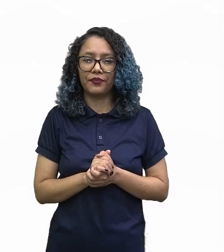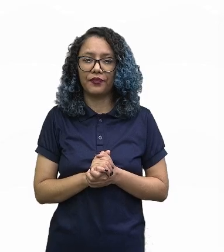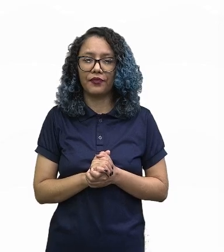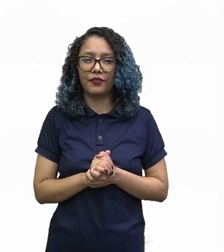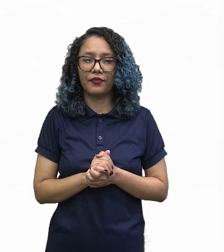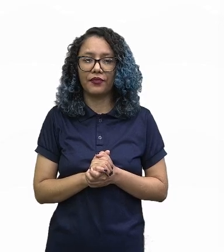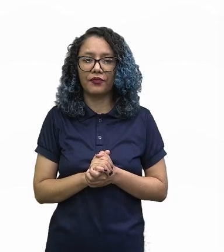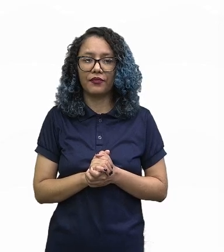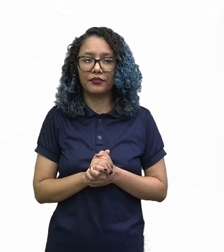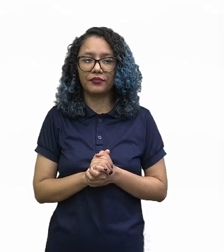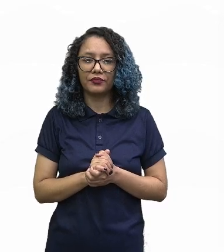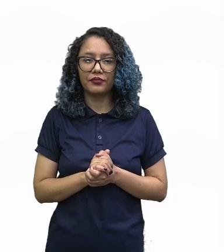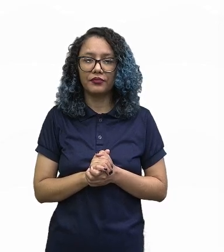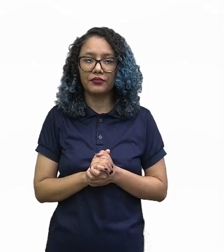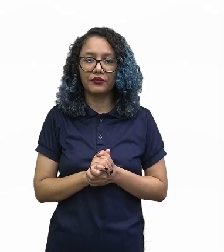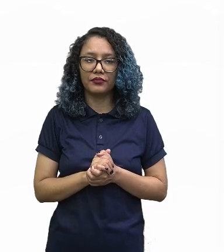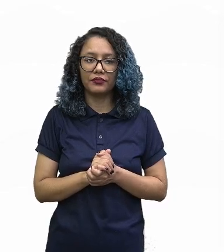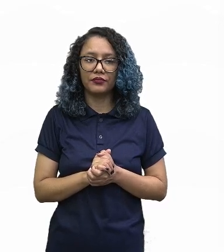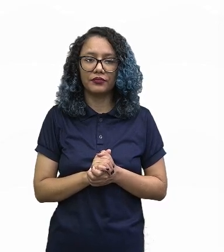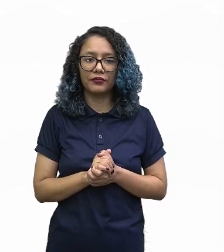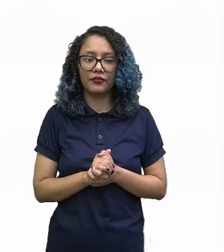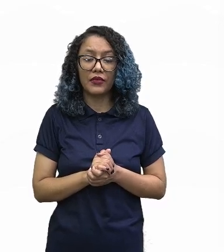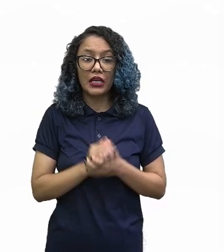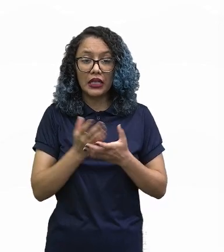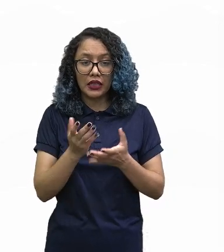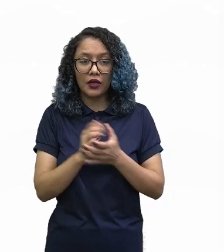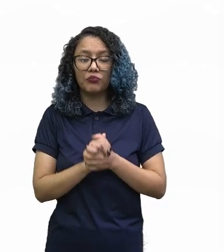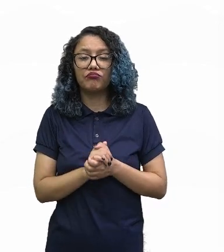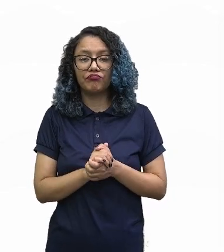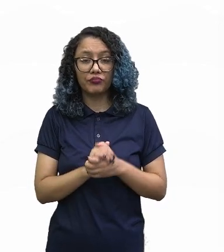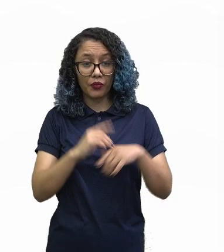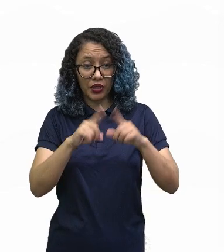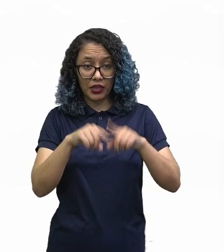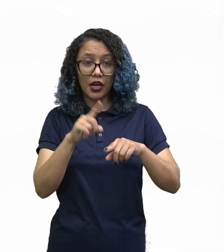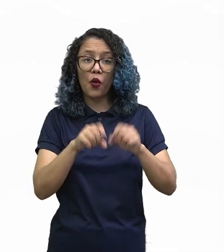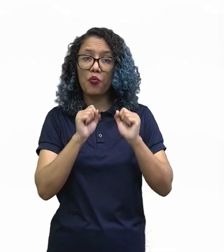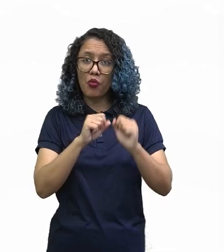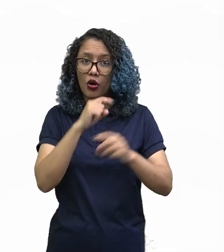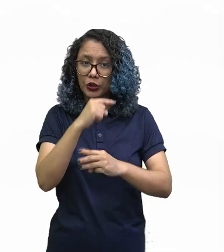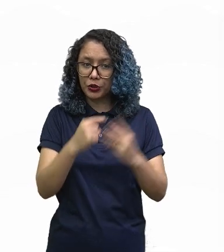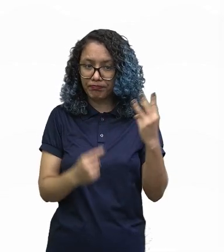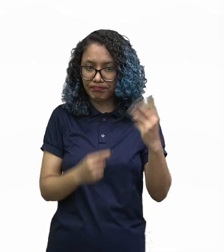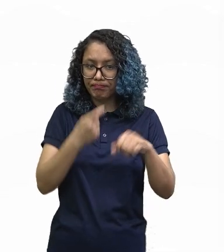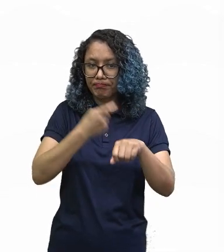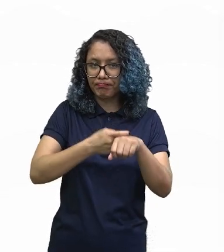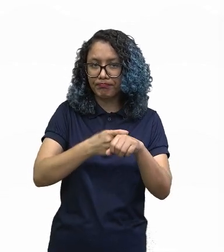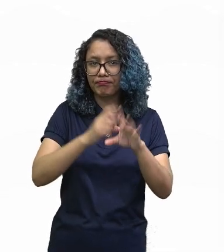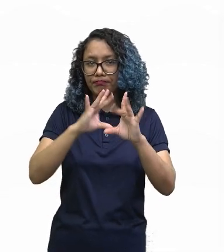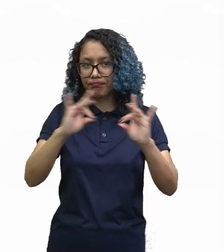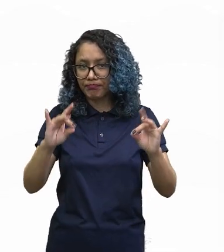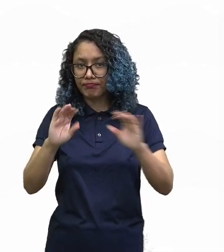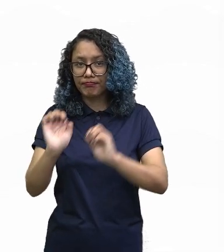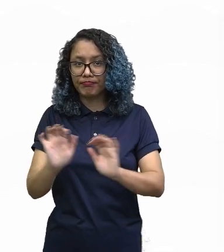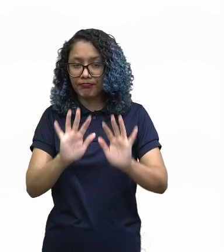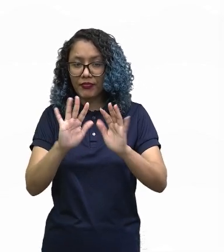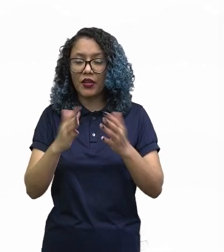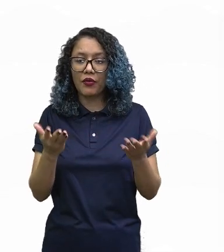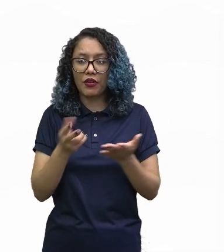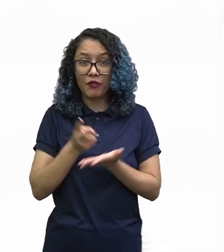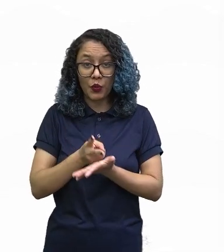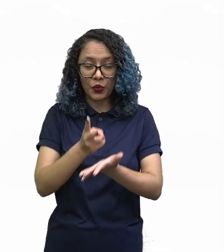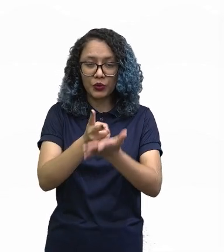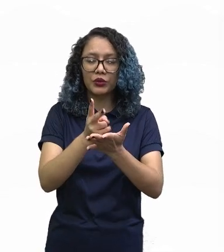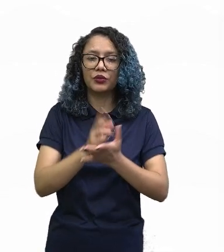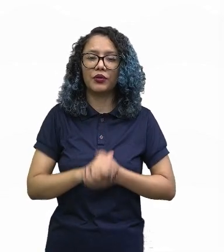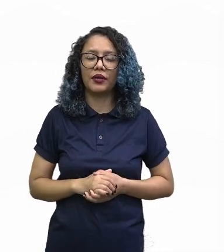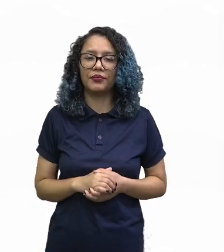estado constitui esse corpo aí, o sólido, o líquido e o gasoso. Então, com base nisso, vamos dar